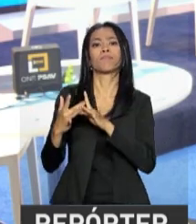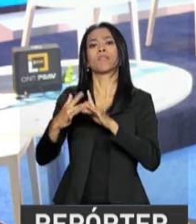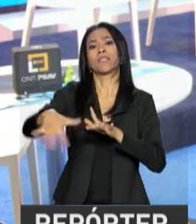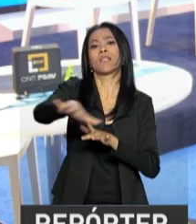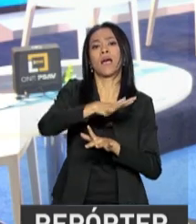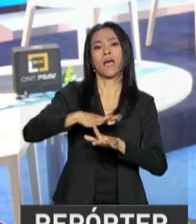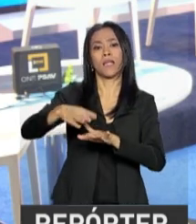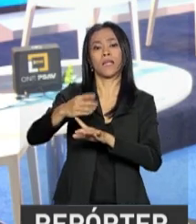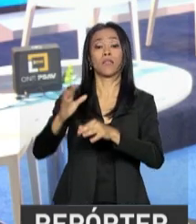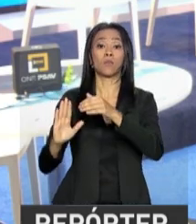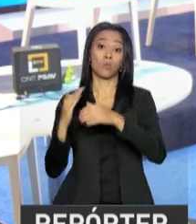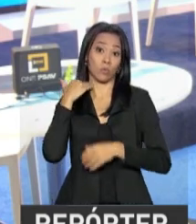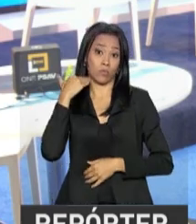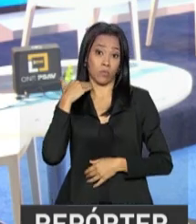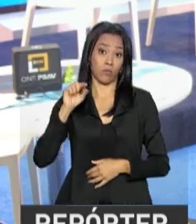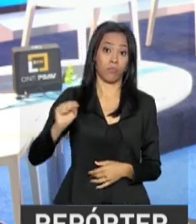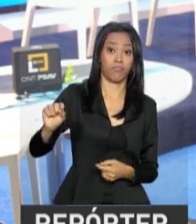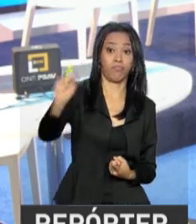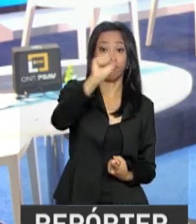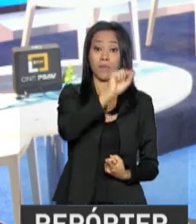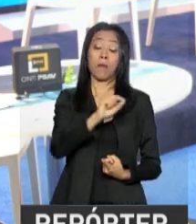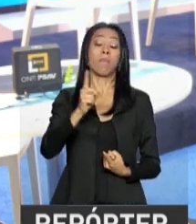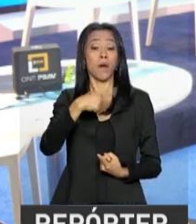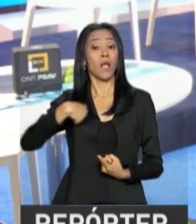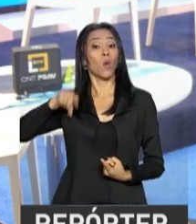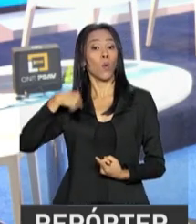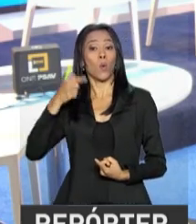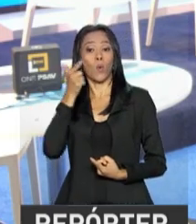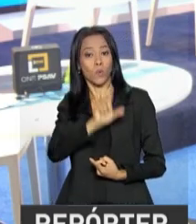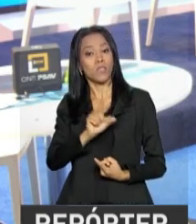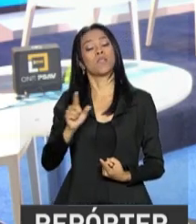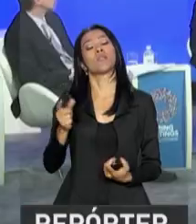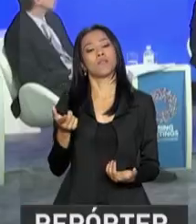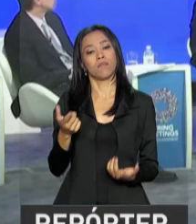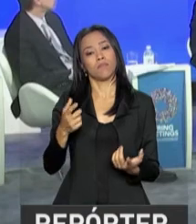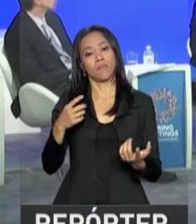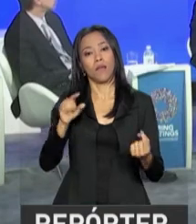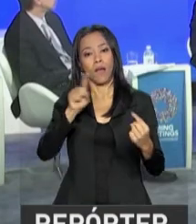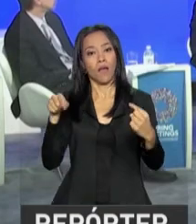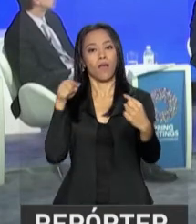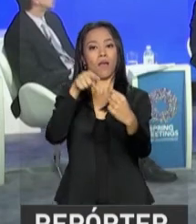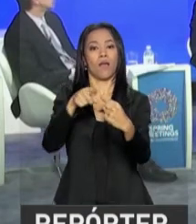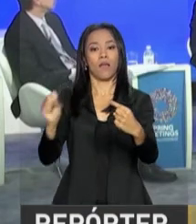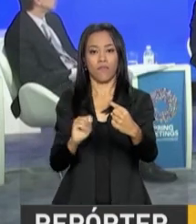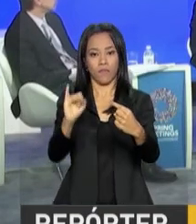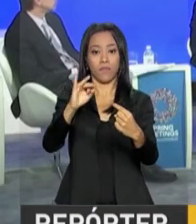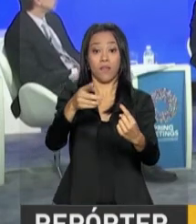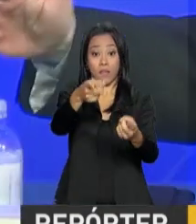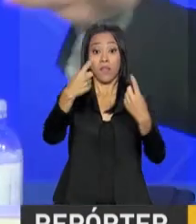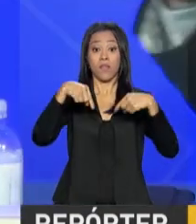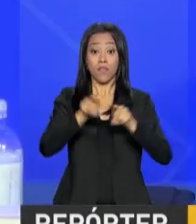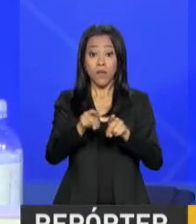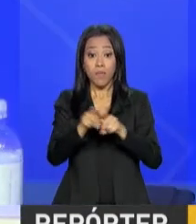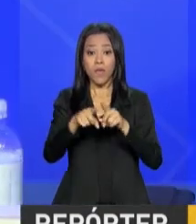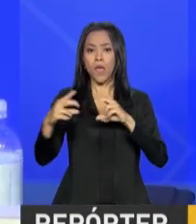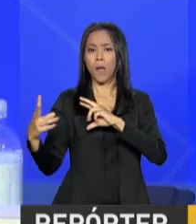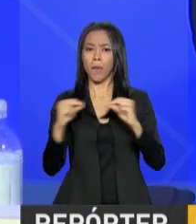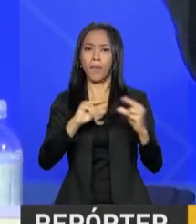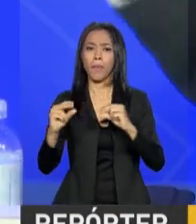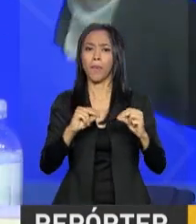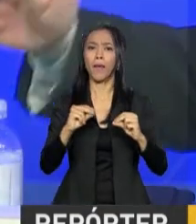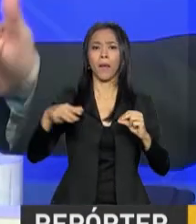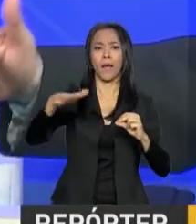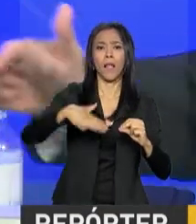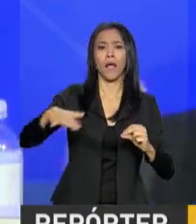estratégia que tem ajudado bc atingir as metas inflacionárias ilan goldfajn e também falou sobre a interação entre política fiscal